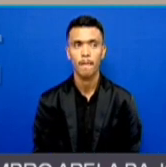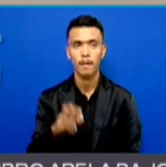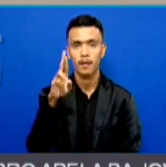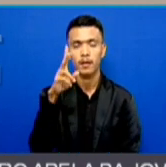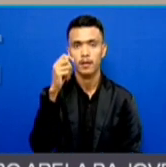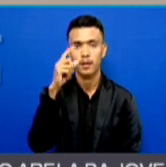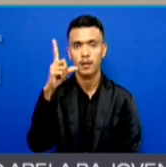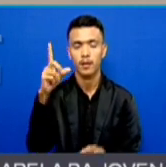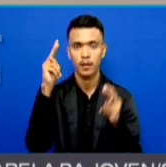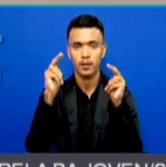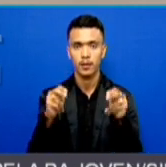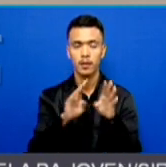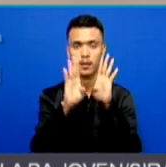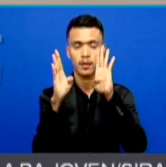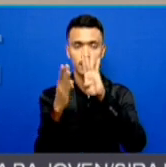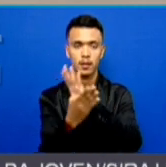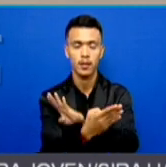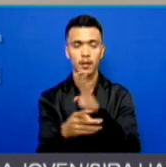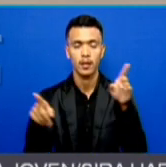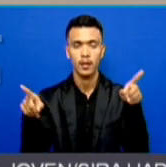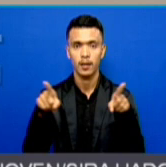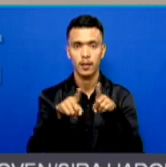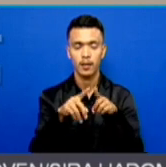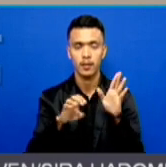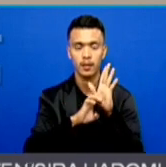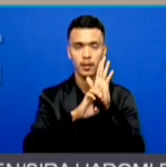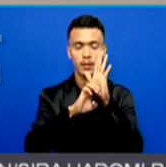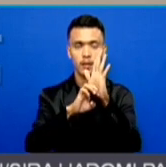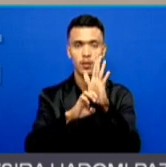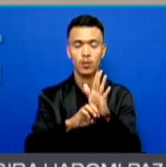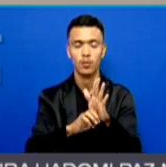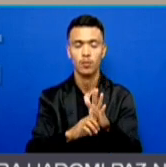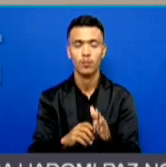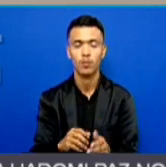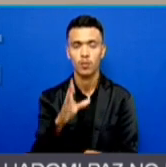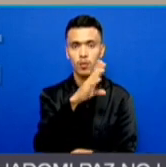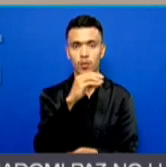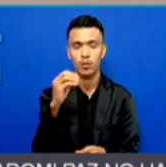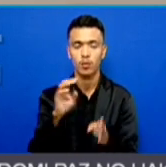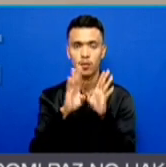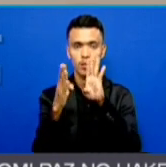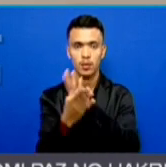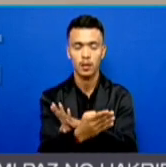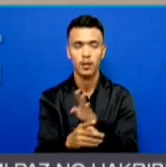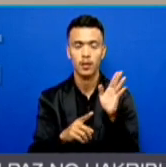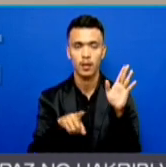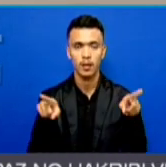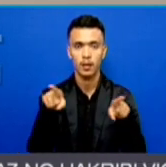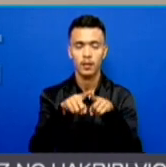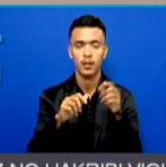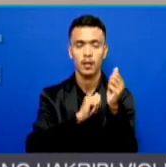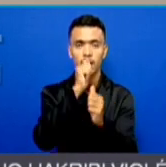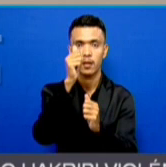RTTL tem que sai hanesan exemplo e sai hanesan a tua informação